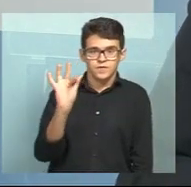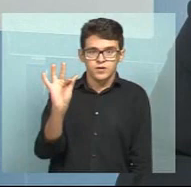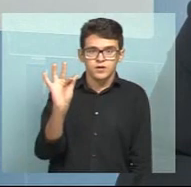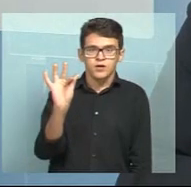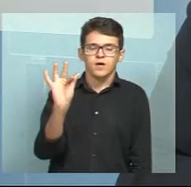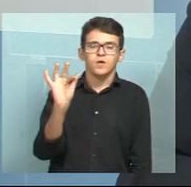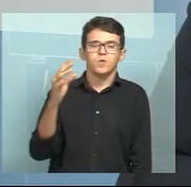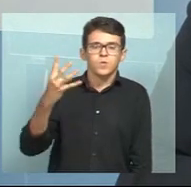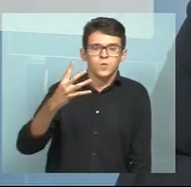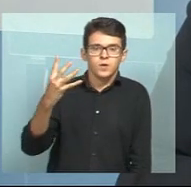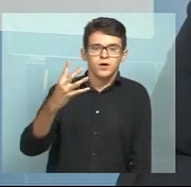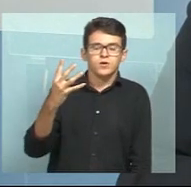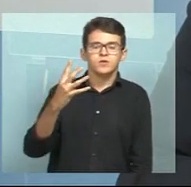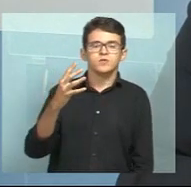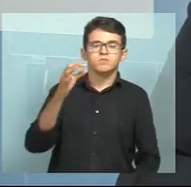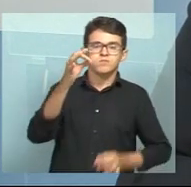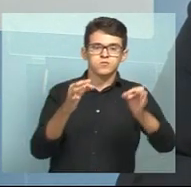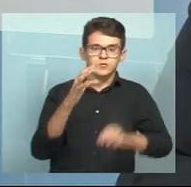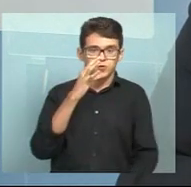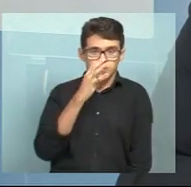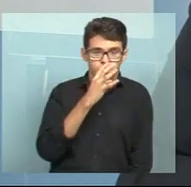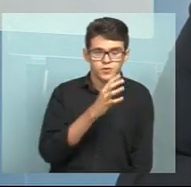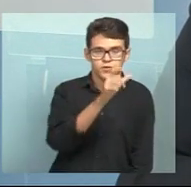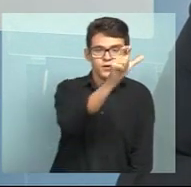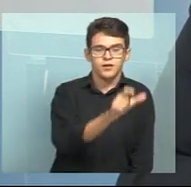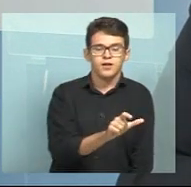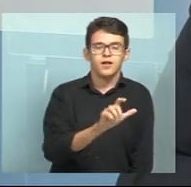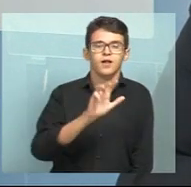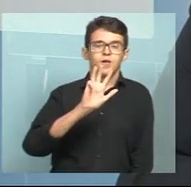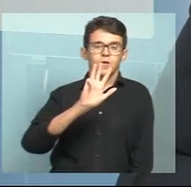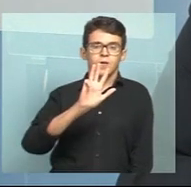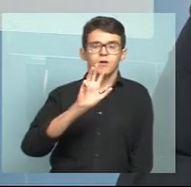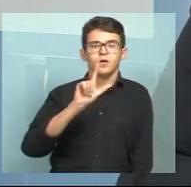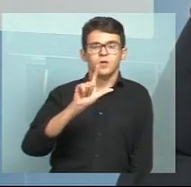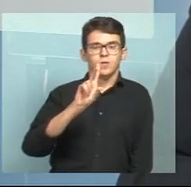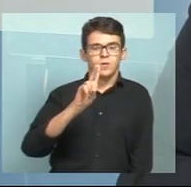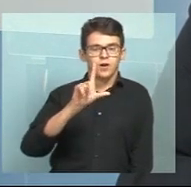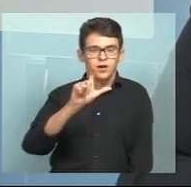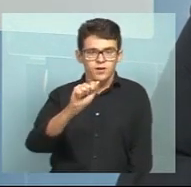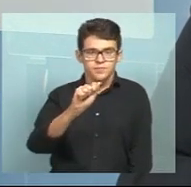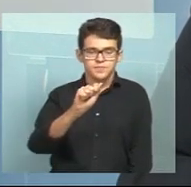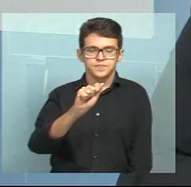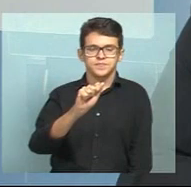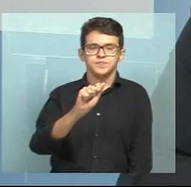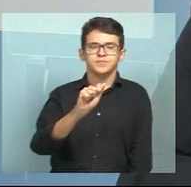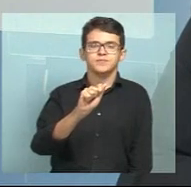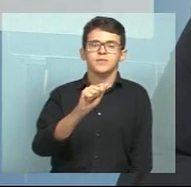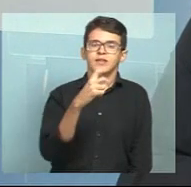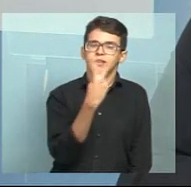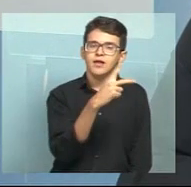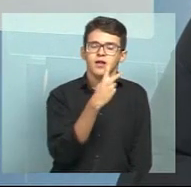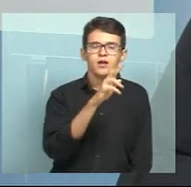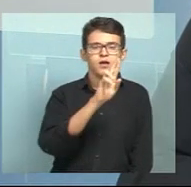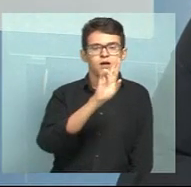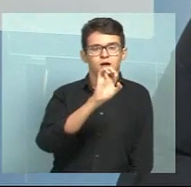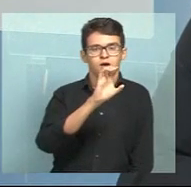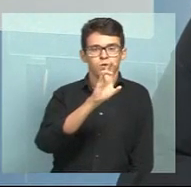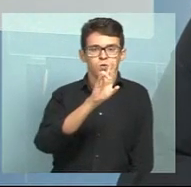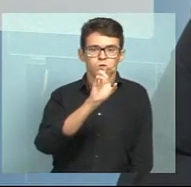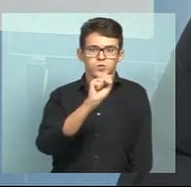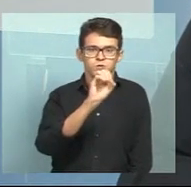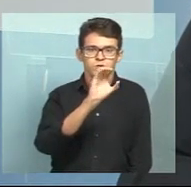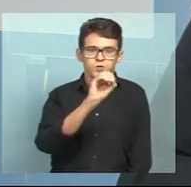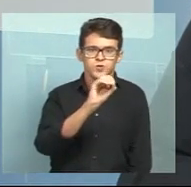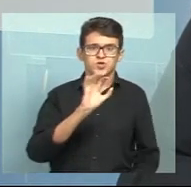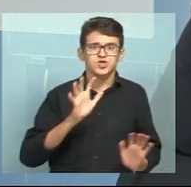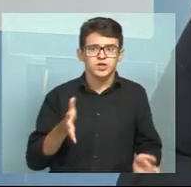pela defesa do ex-presidente Lula. Esse julgamento desse recurso estava sendo esperado desde